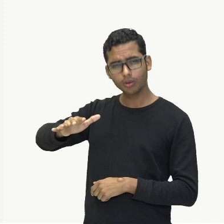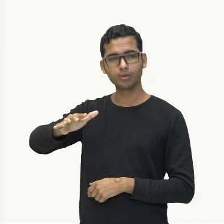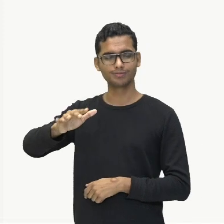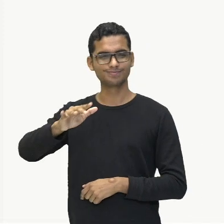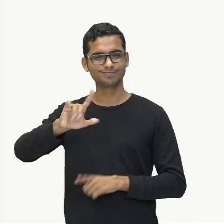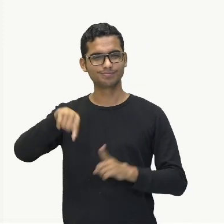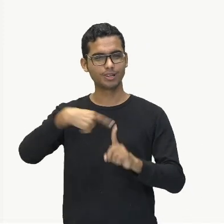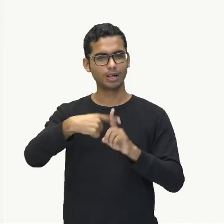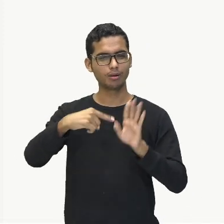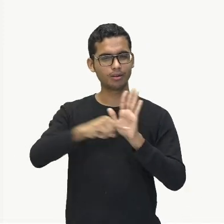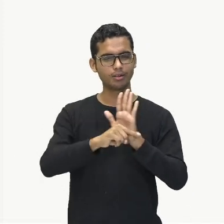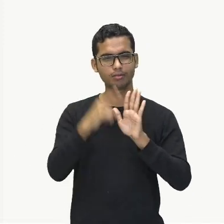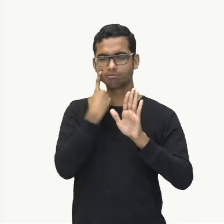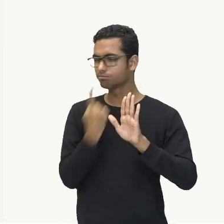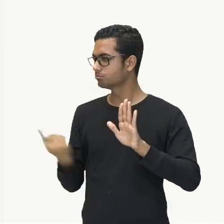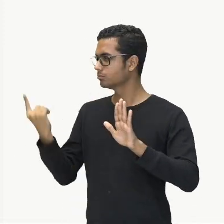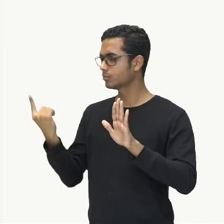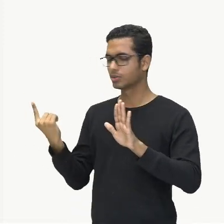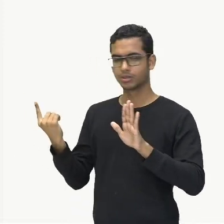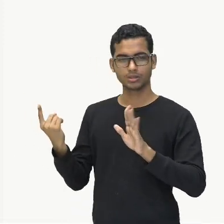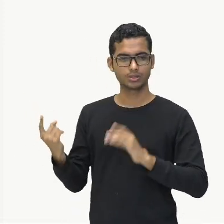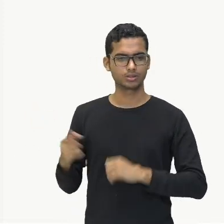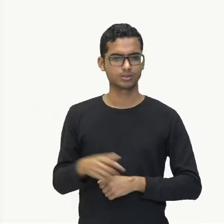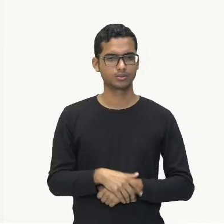a razão